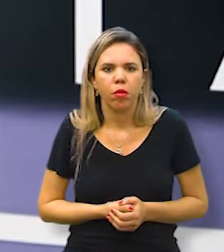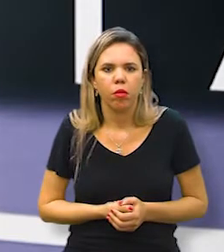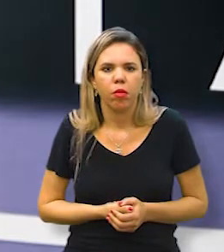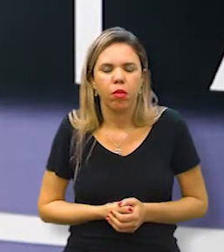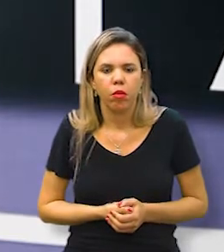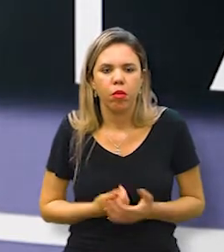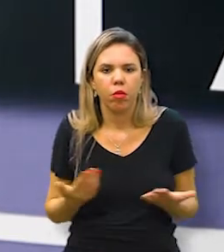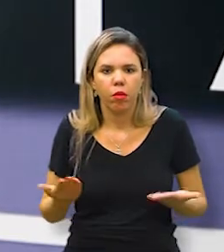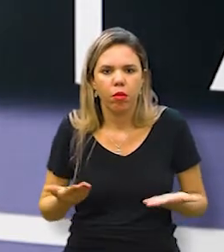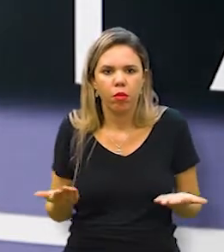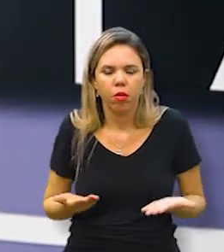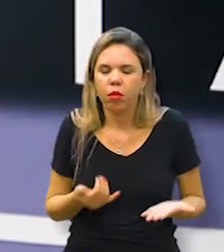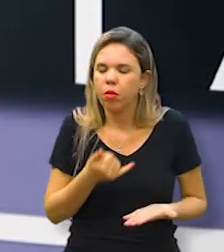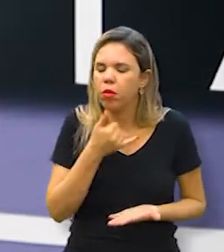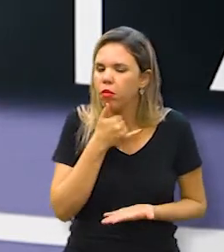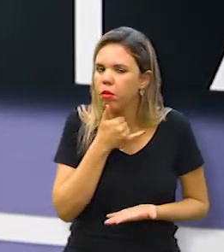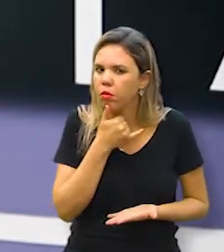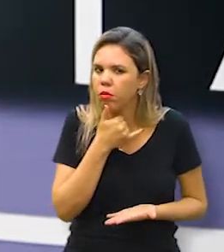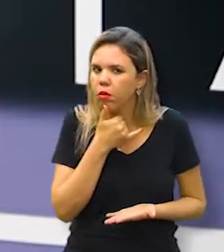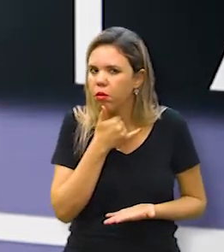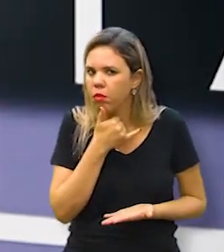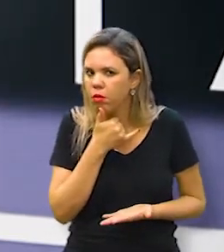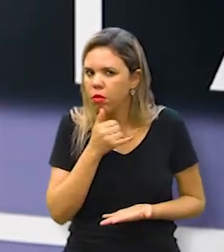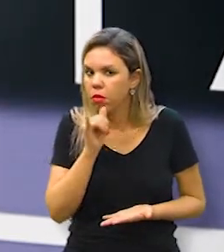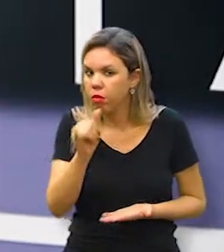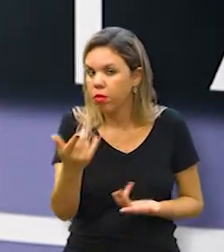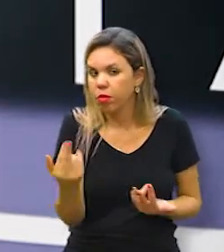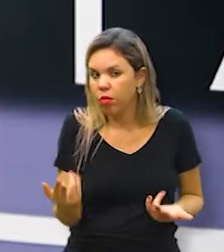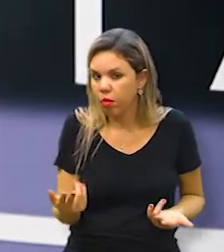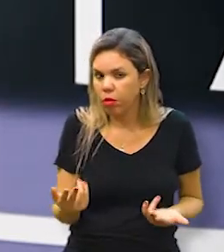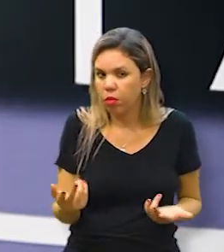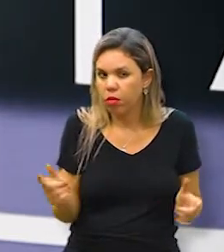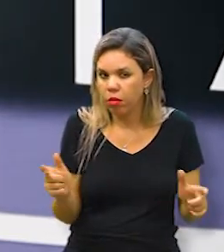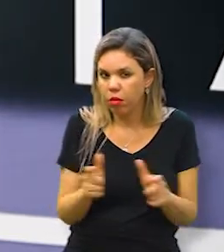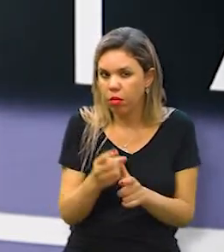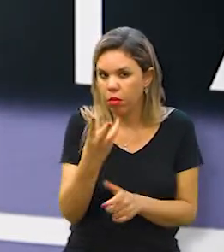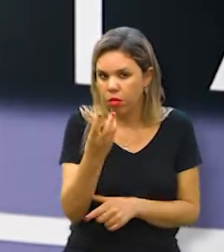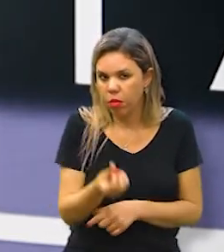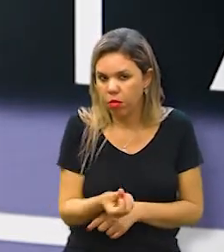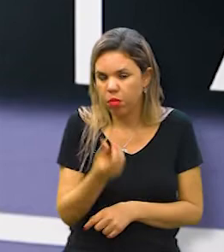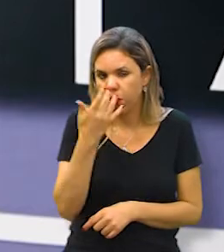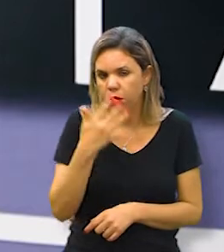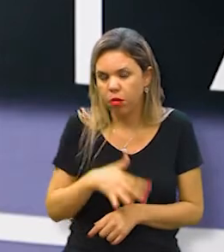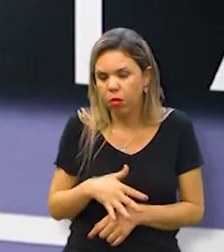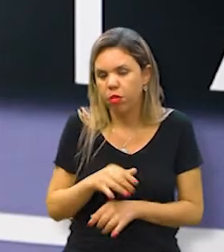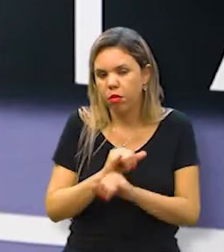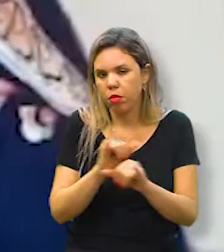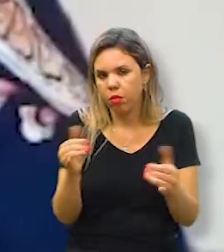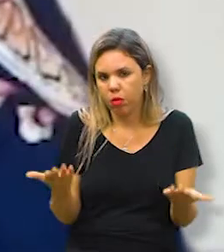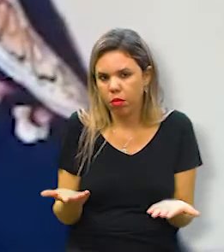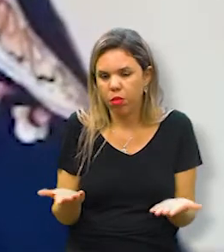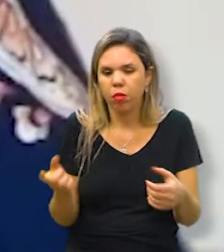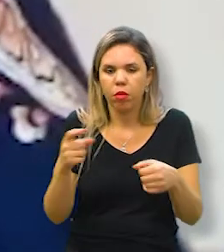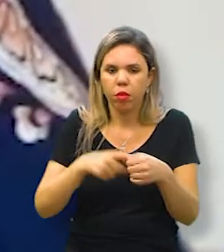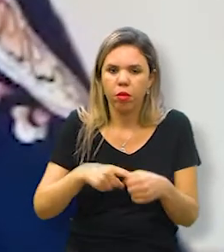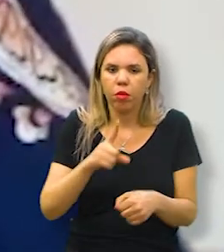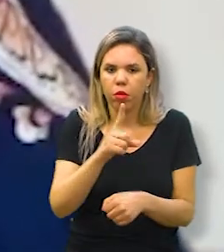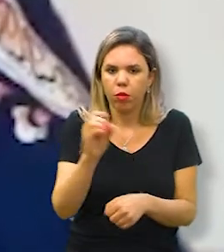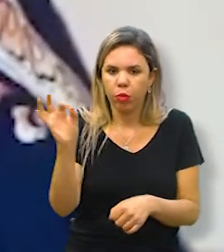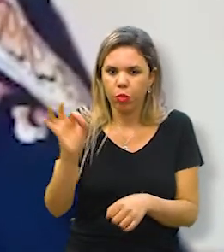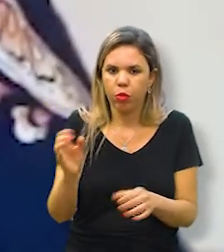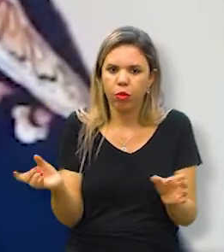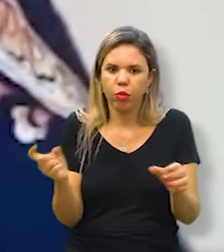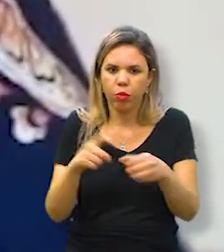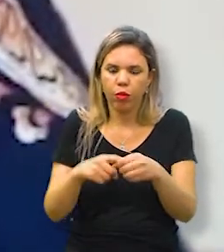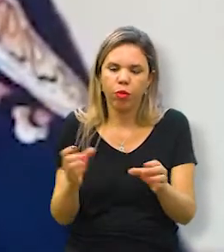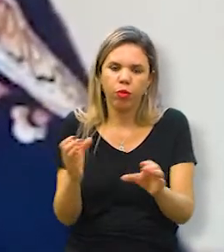E hoje, infelizmente, como eu lhe falei, estamos com 36, com essa notícia agora que me deram, que liberaram